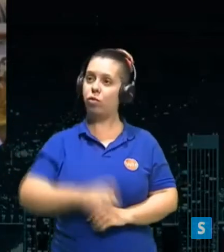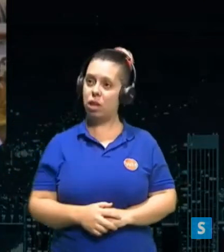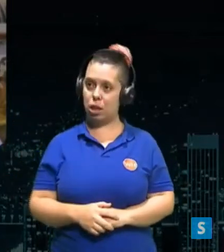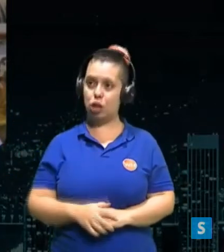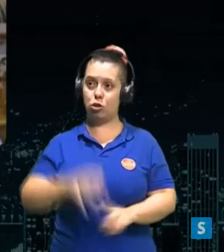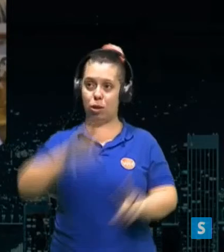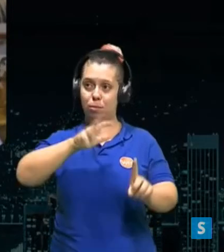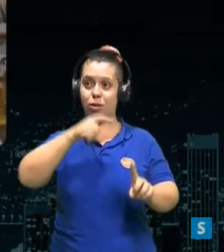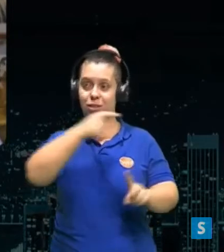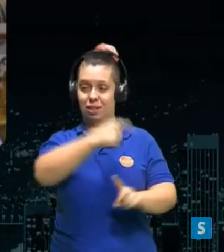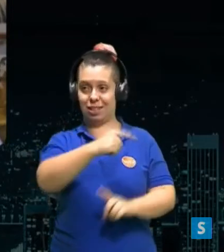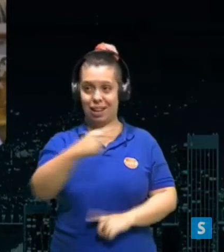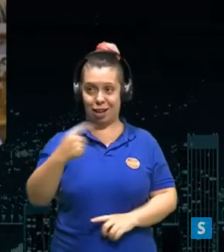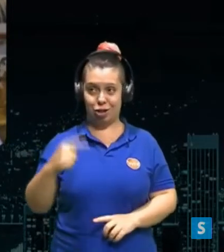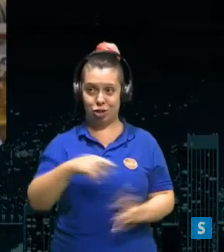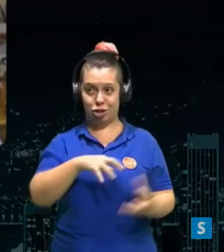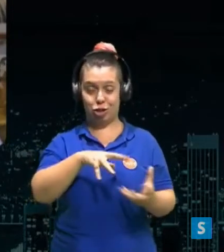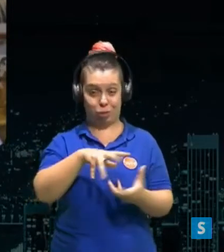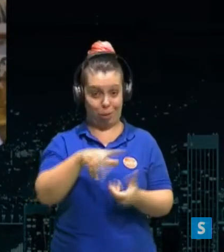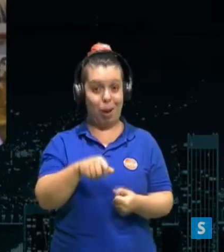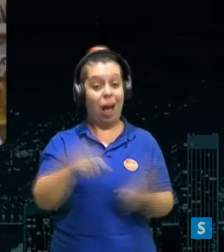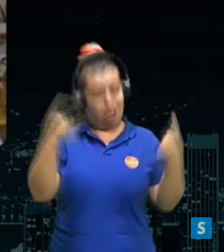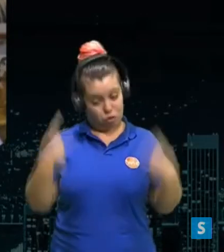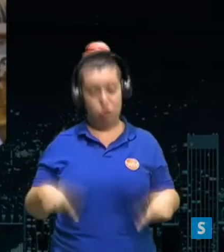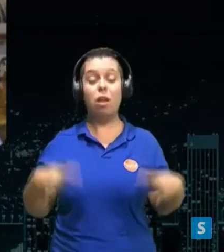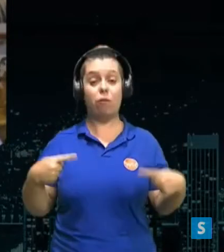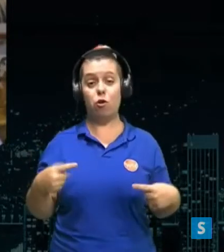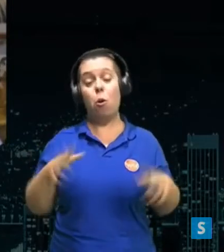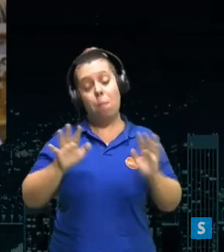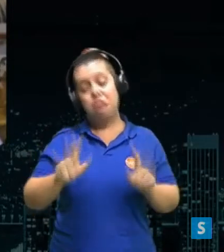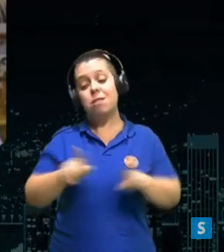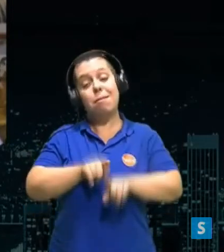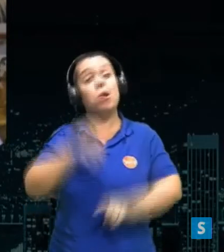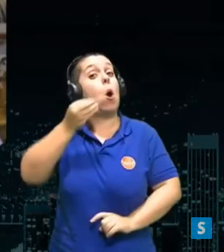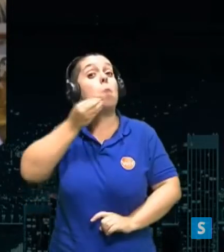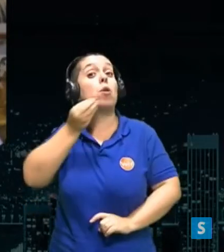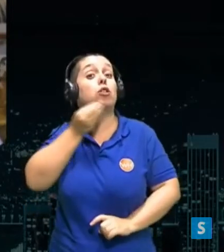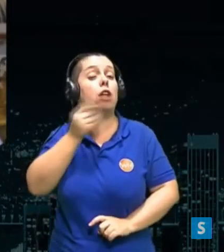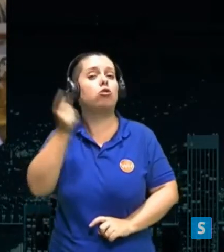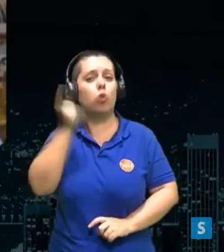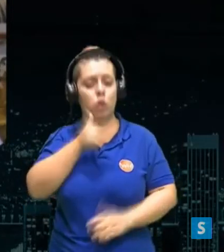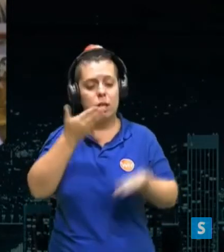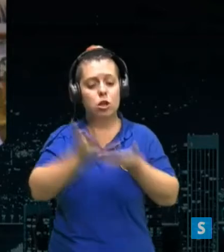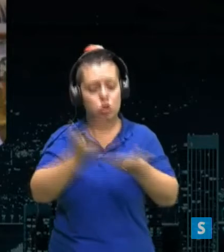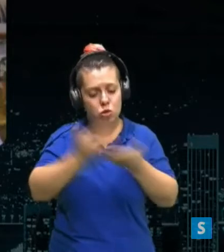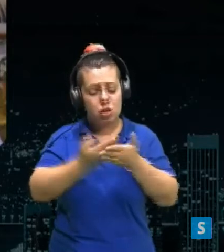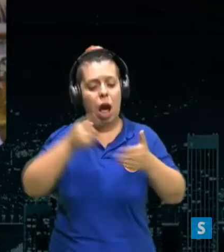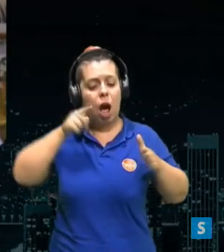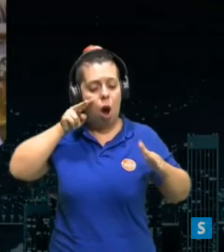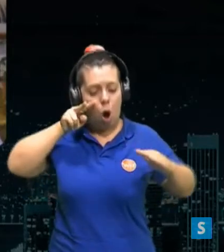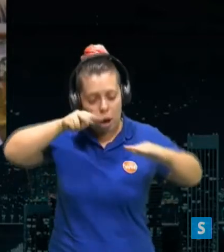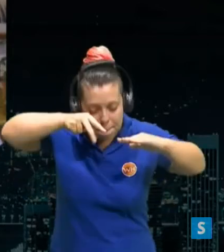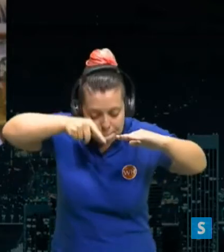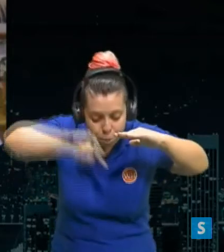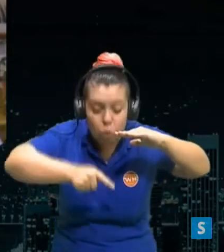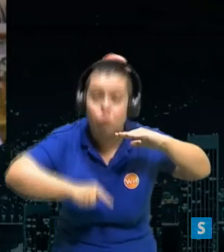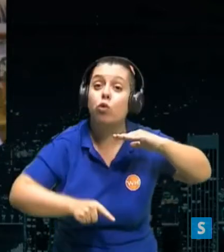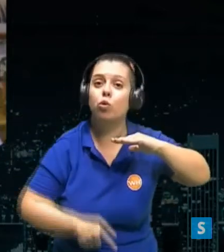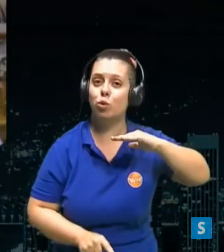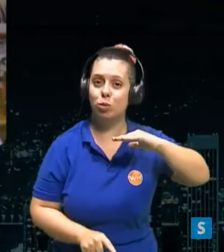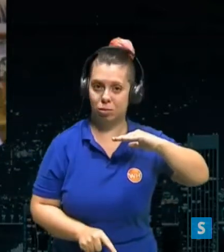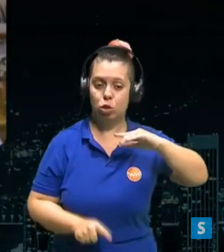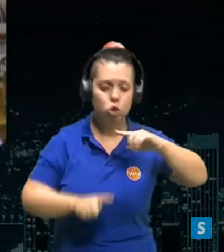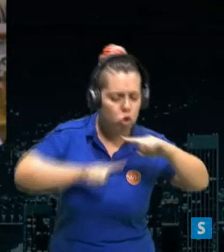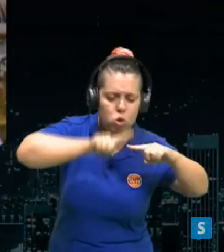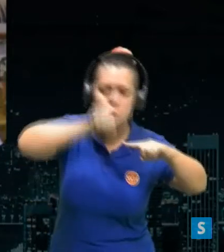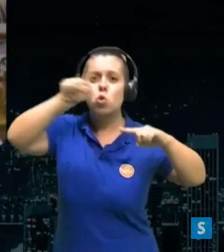negativos para o planeta e esse é o desafio essa oportunidade que a gente tem de realmente olhar para as coisas e fazer diferente